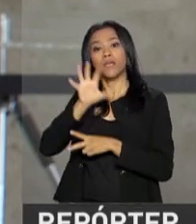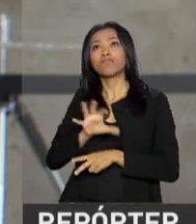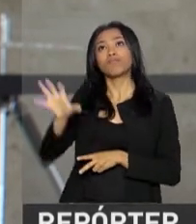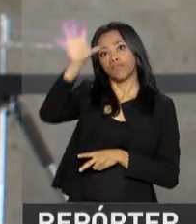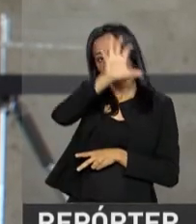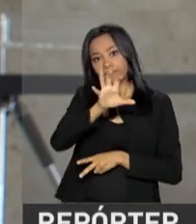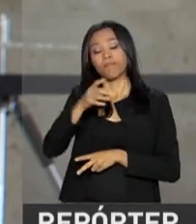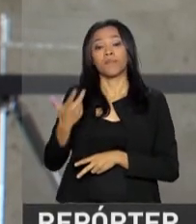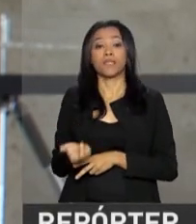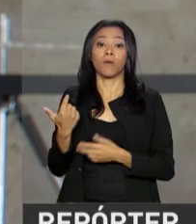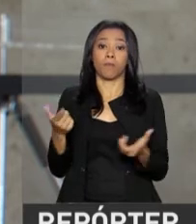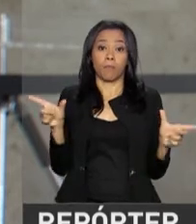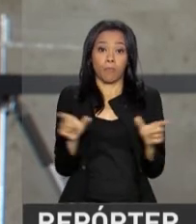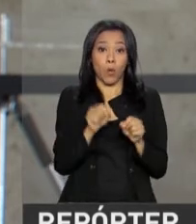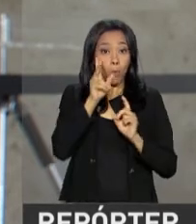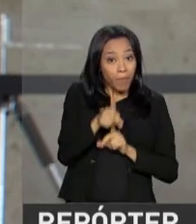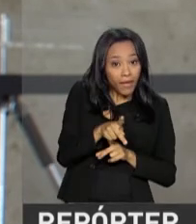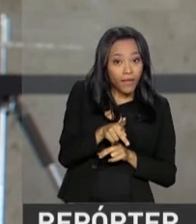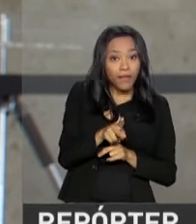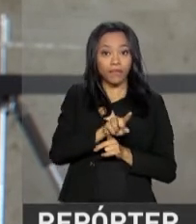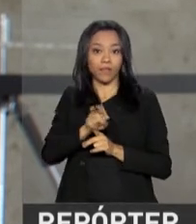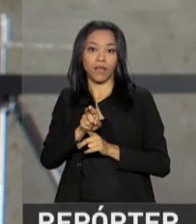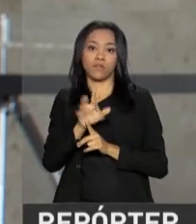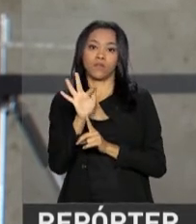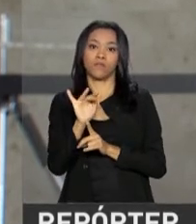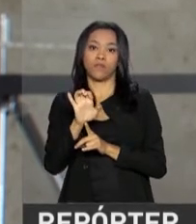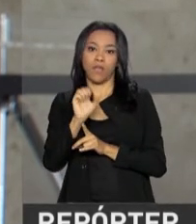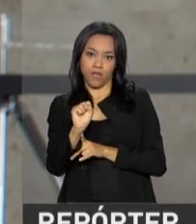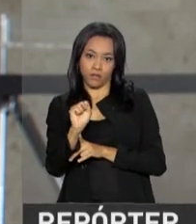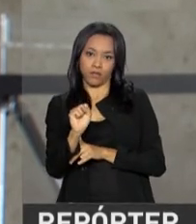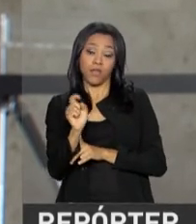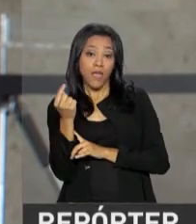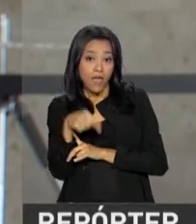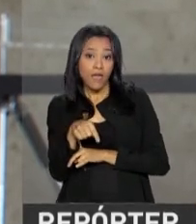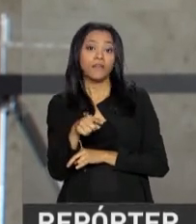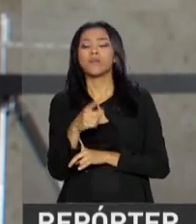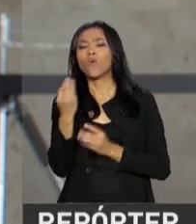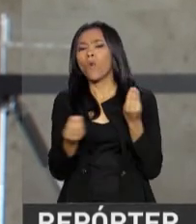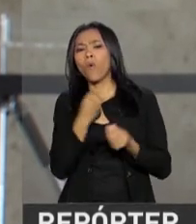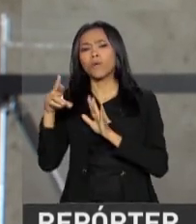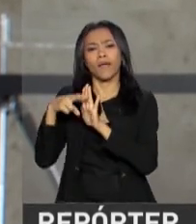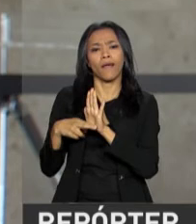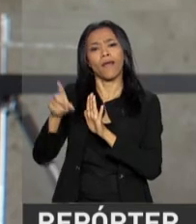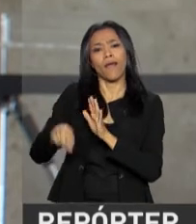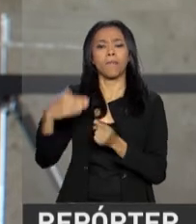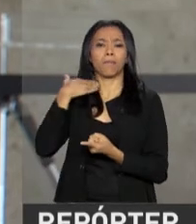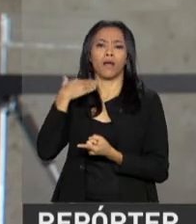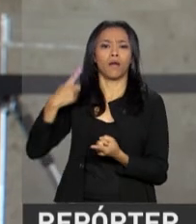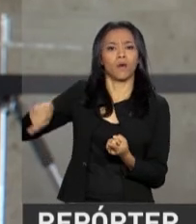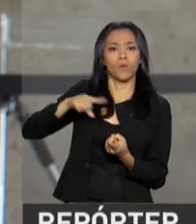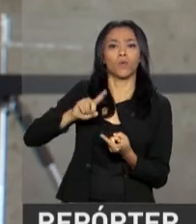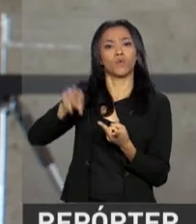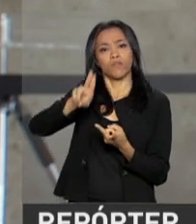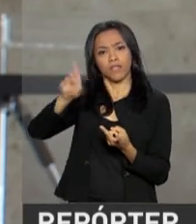do PFIES, né, para a concessão do financiamento ao estudante, elas são definidas pelos bancos, pela universidade e